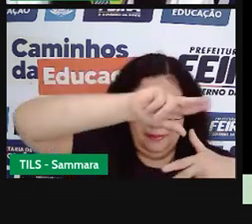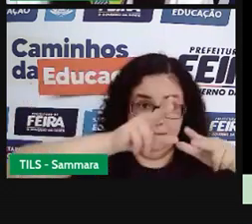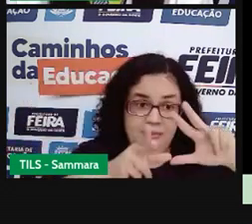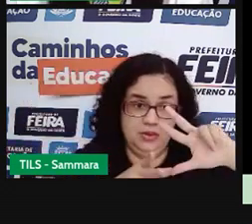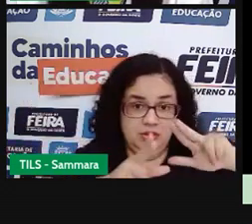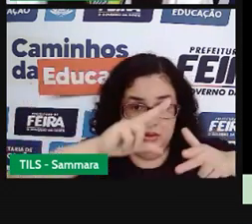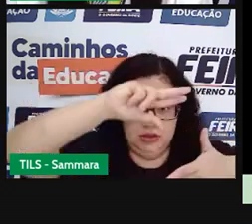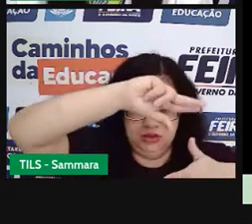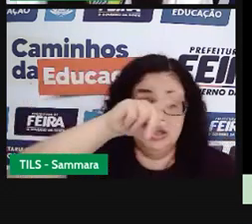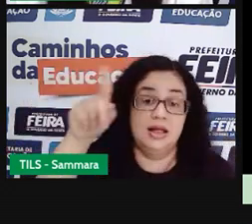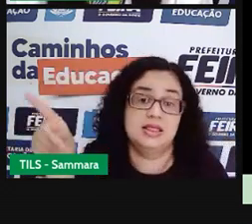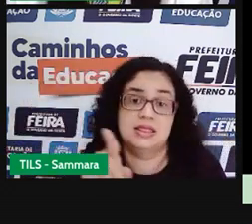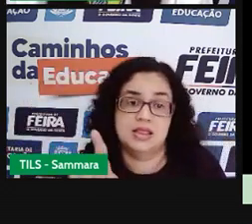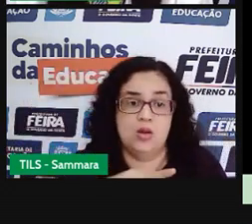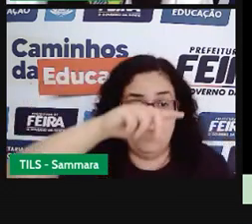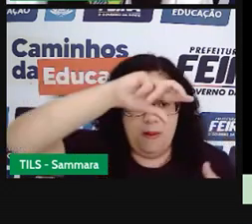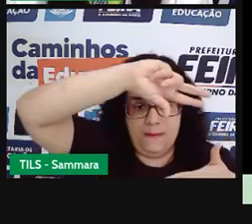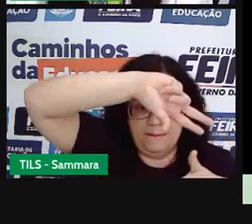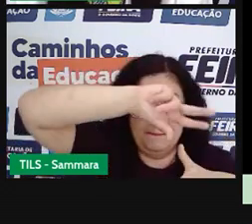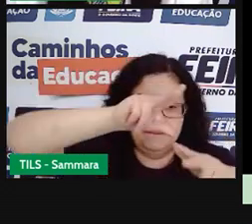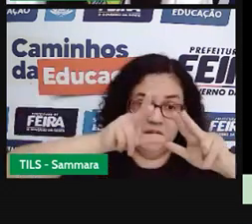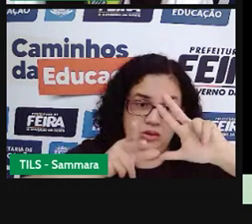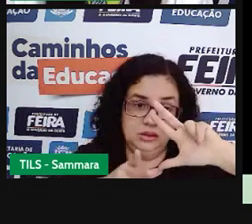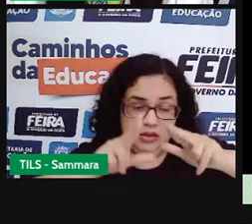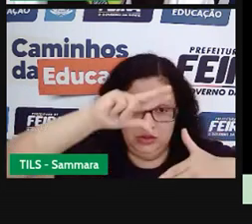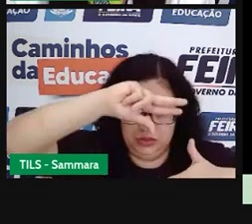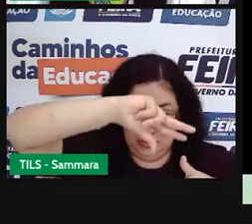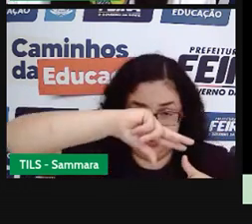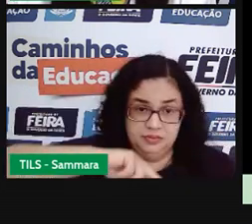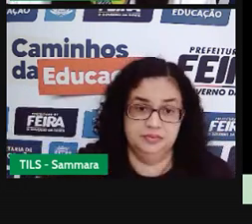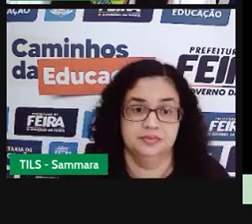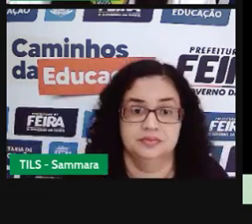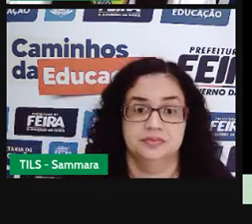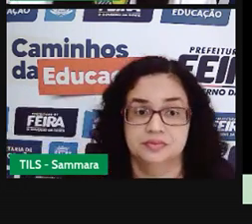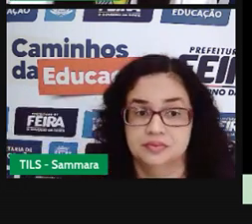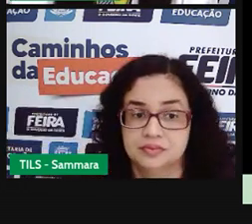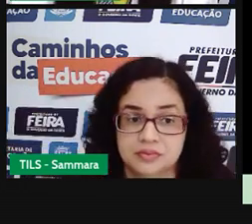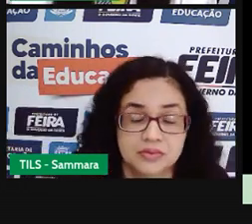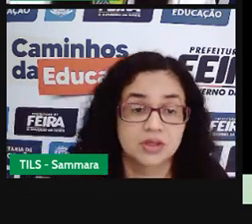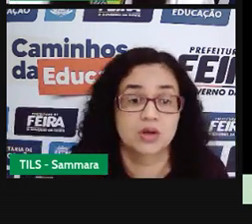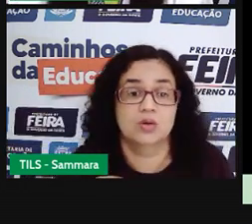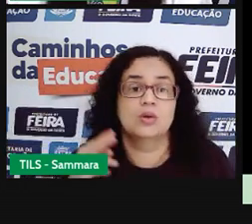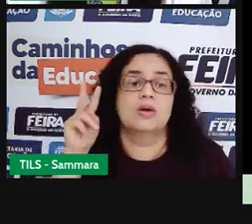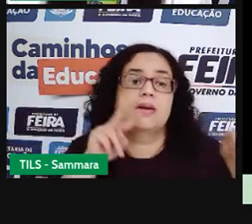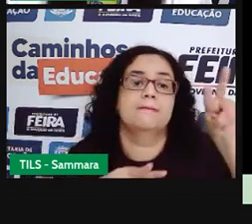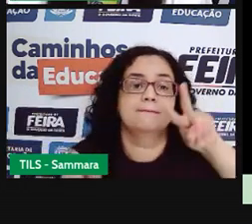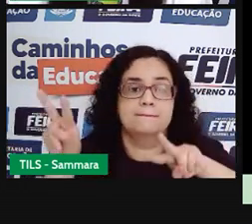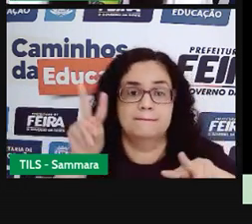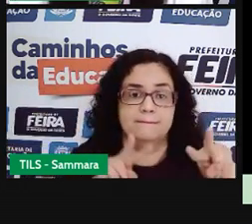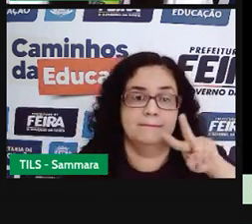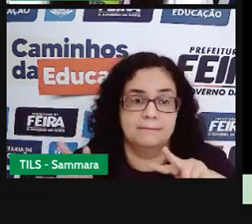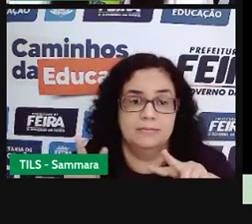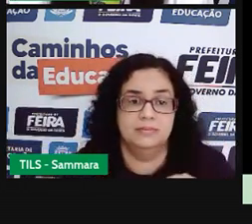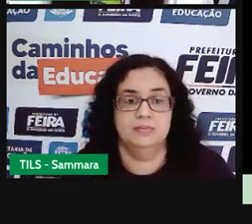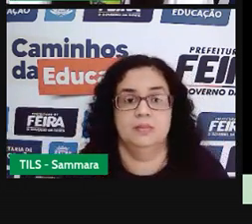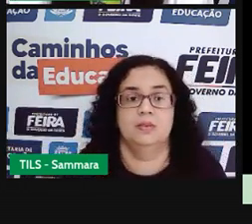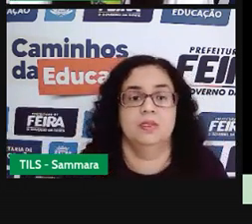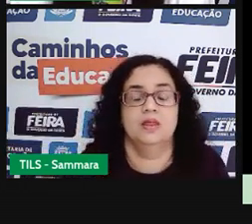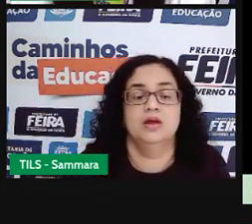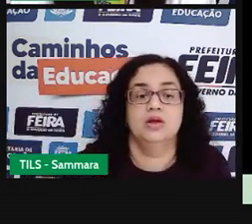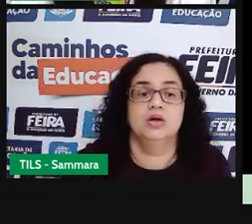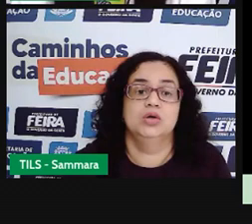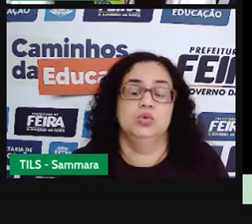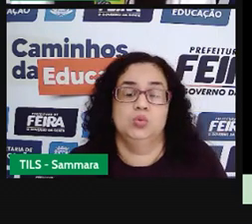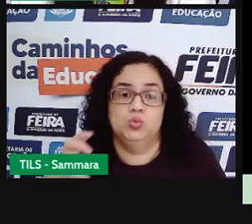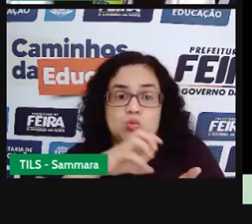e os não poliedros E observa aí das figuras e sólidos